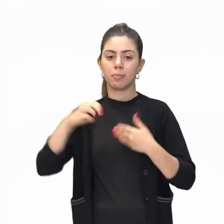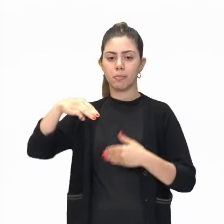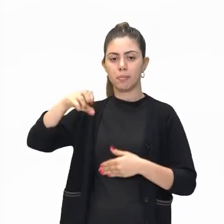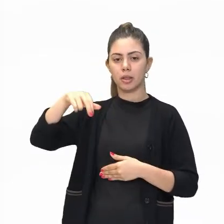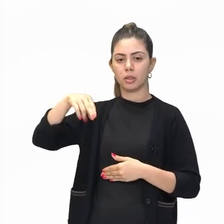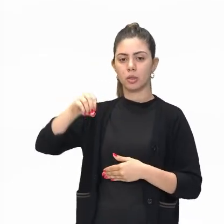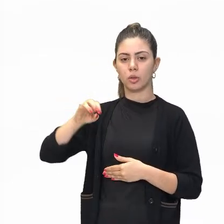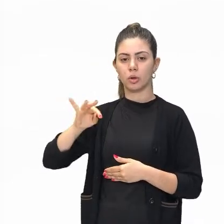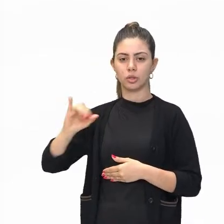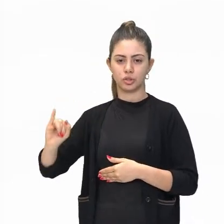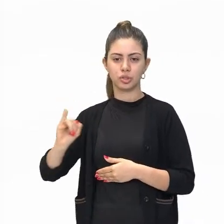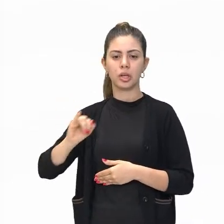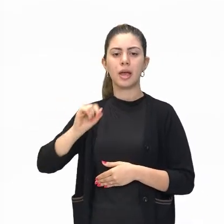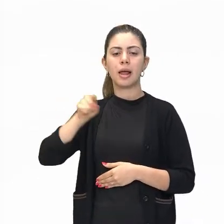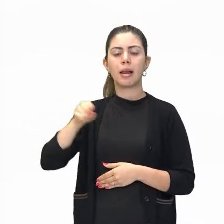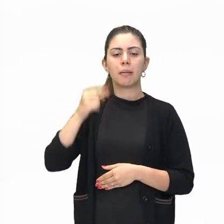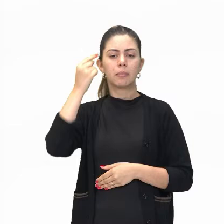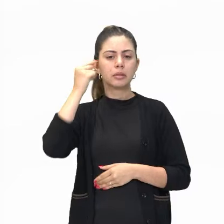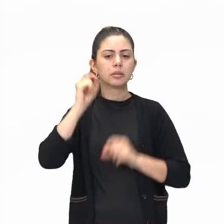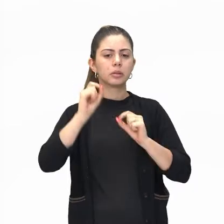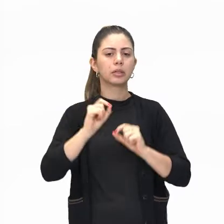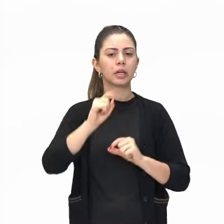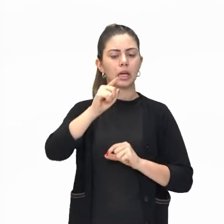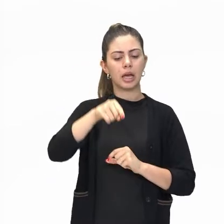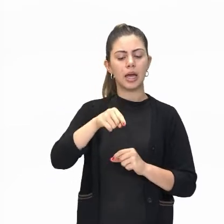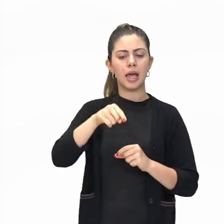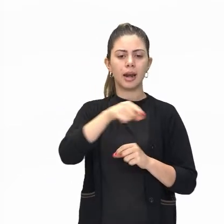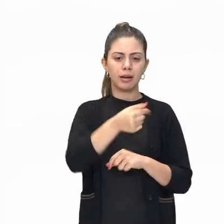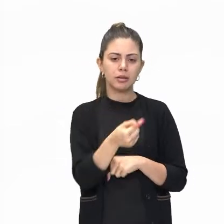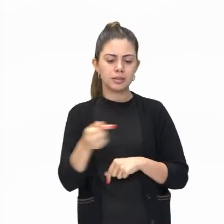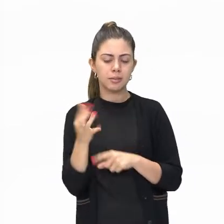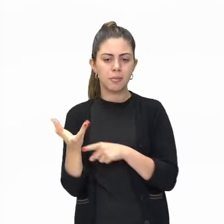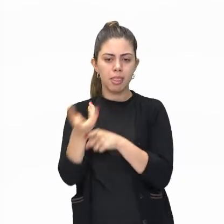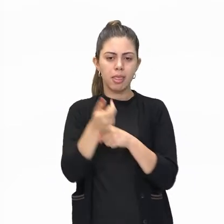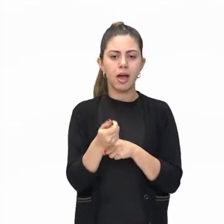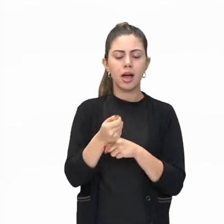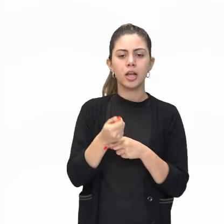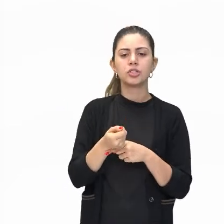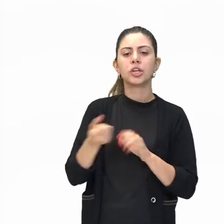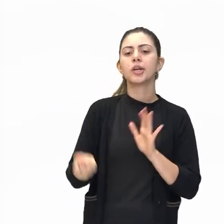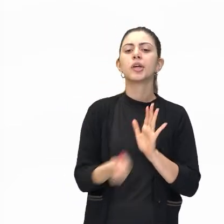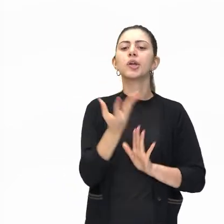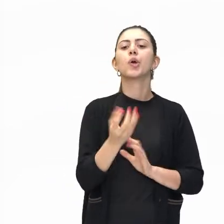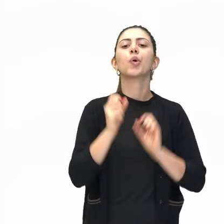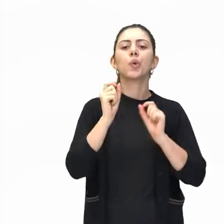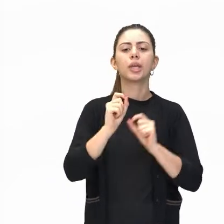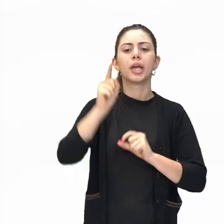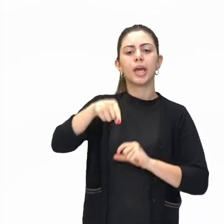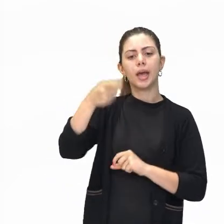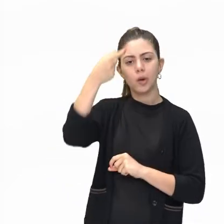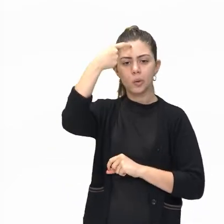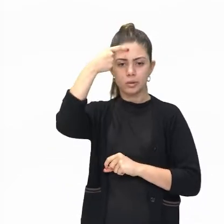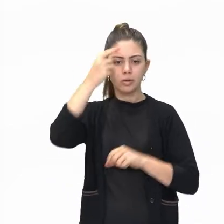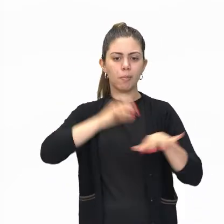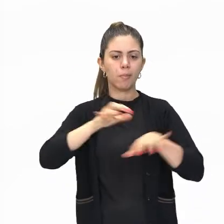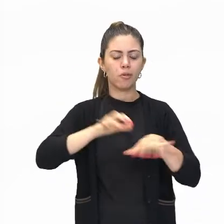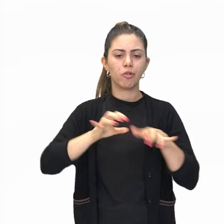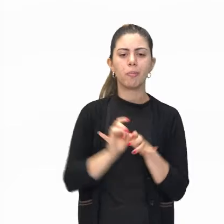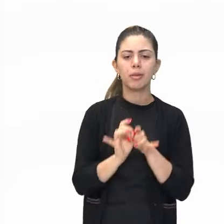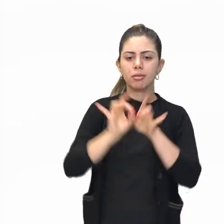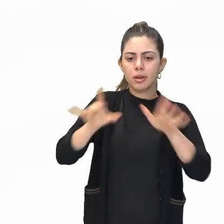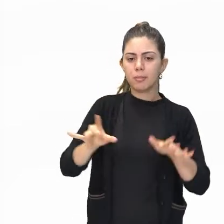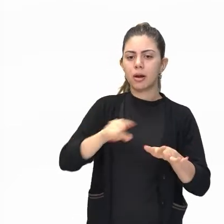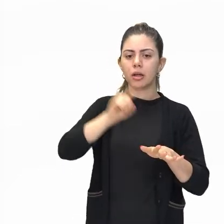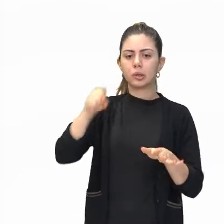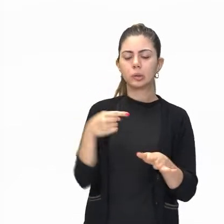um código, formou uma consciência, né? Um movimento libertador a integrar nossos pensamentos e